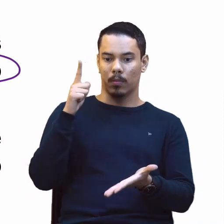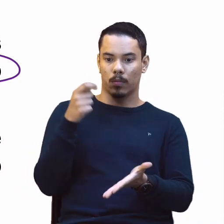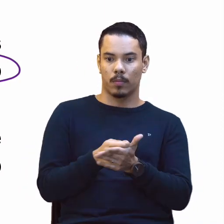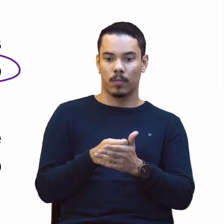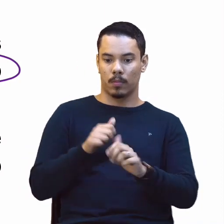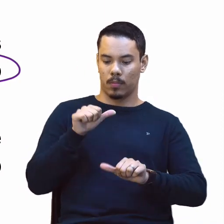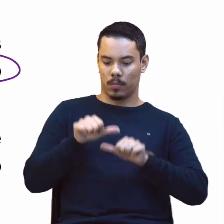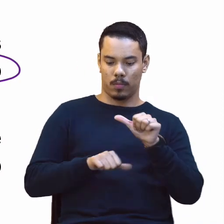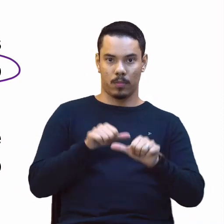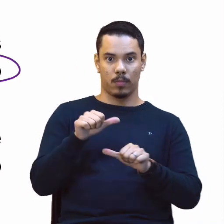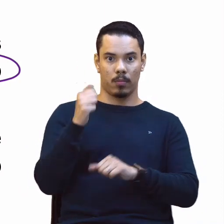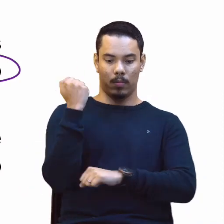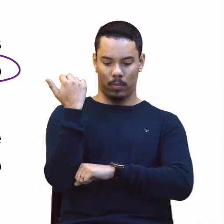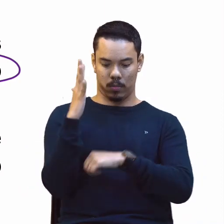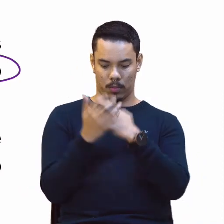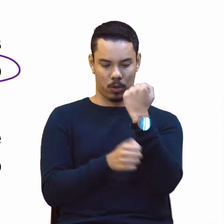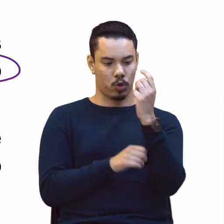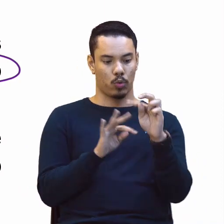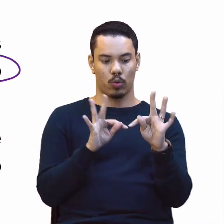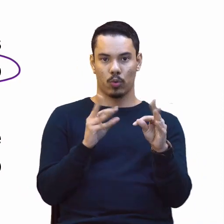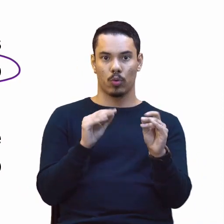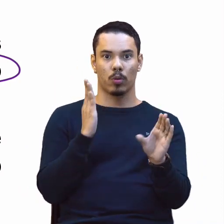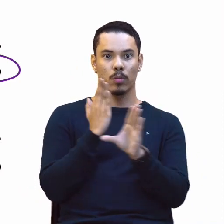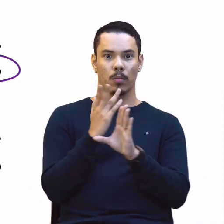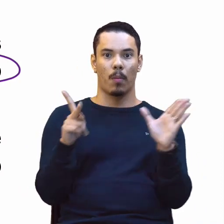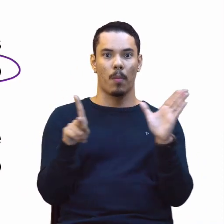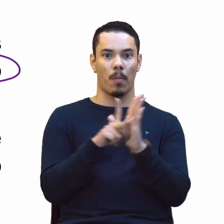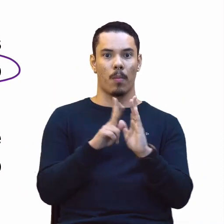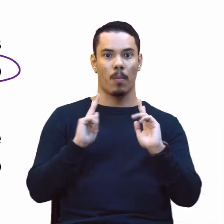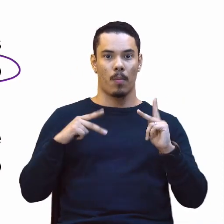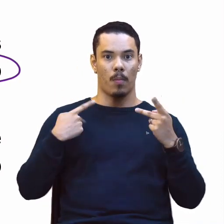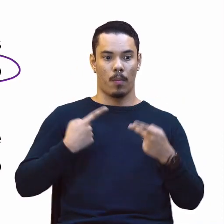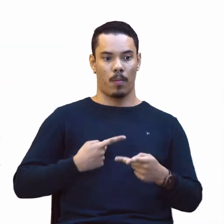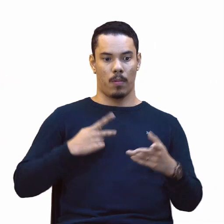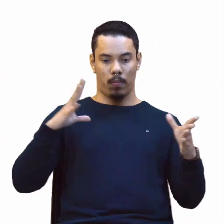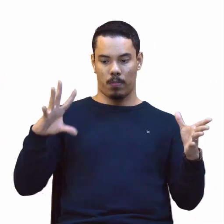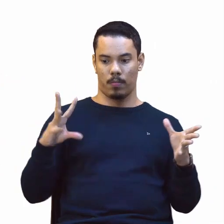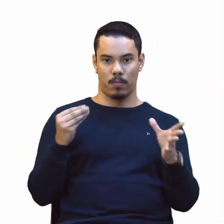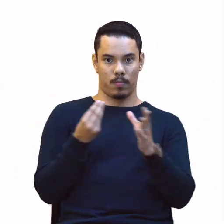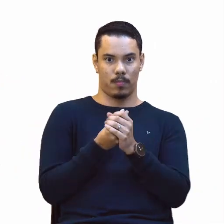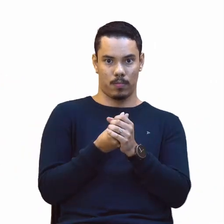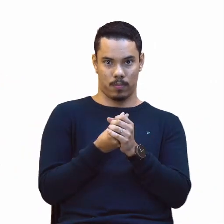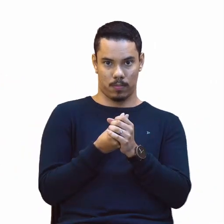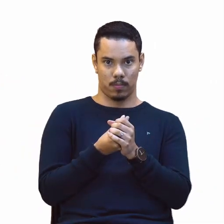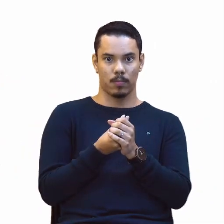da natureza, da qual os seres humanos fazem parte, gente.